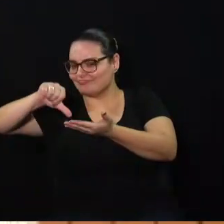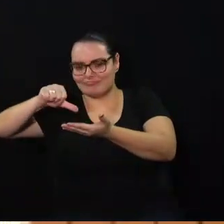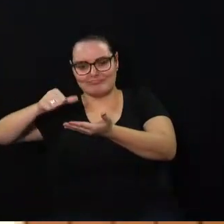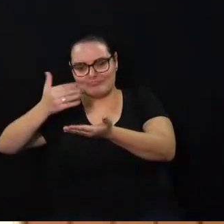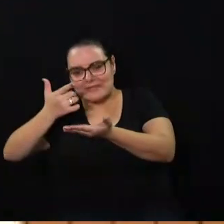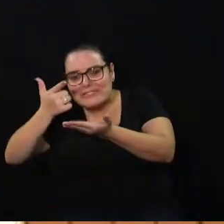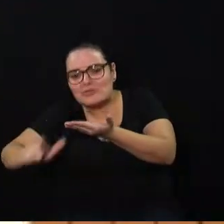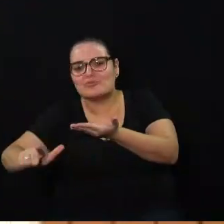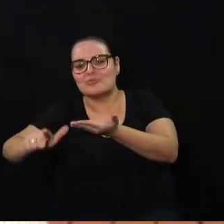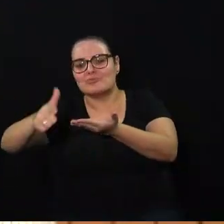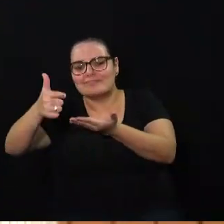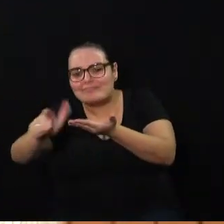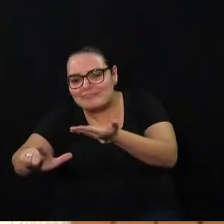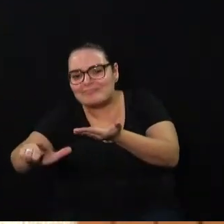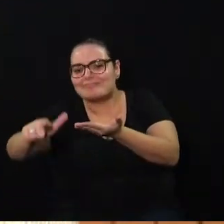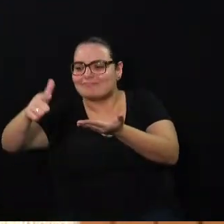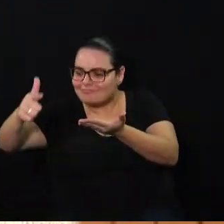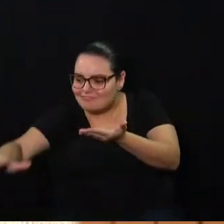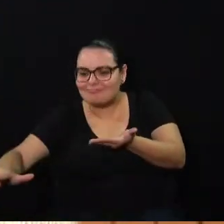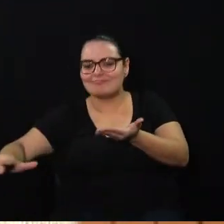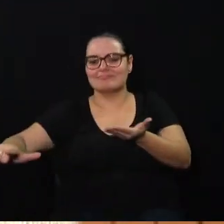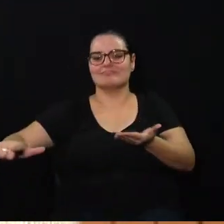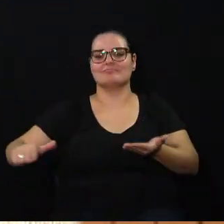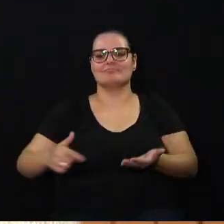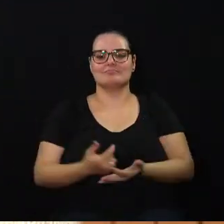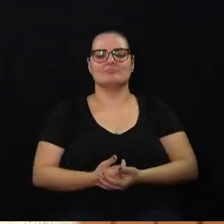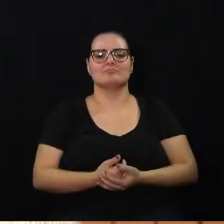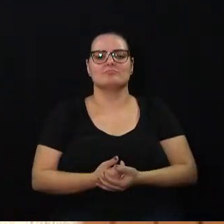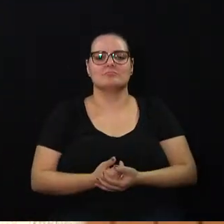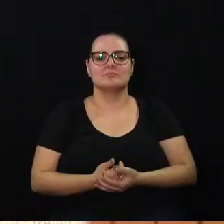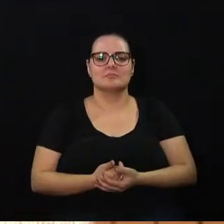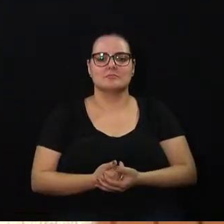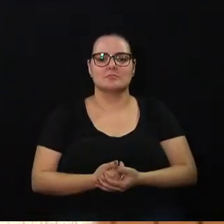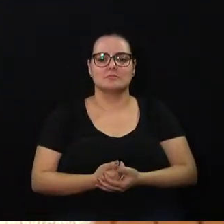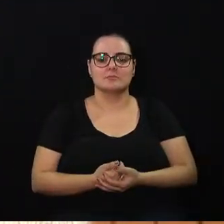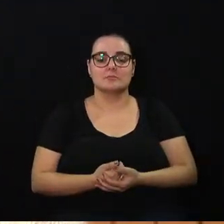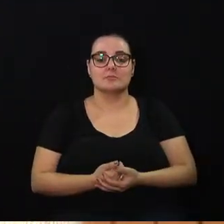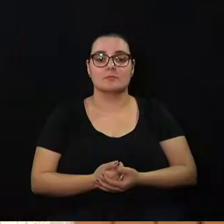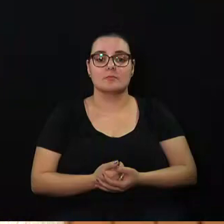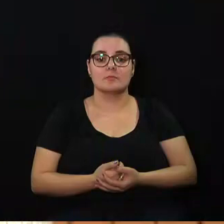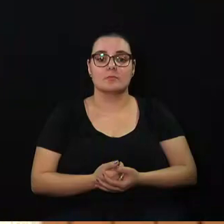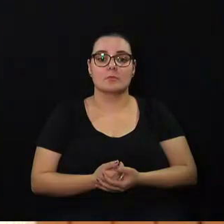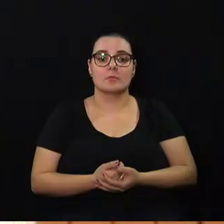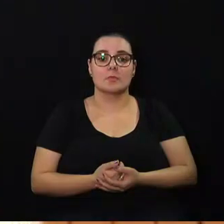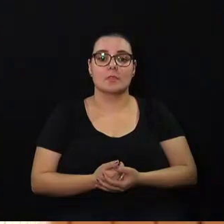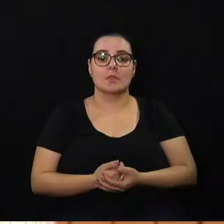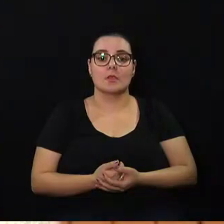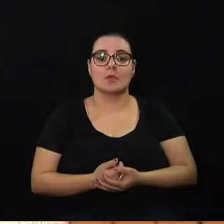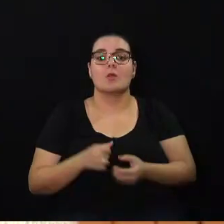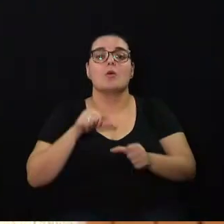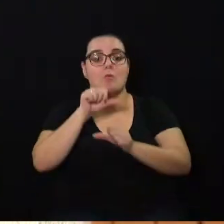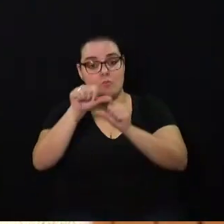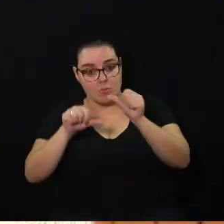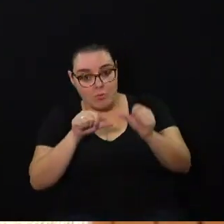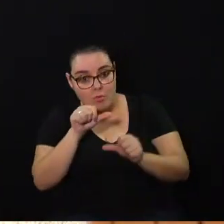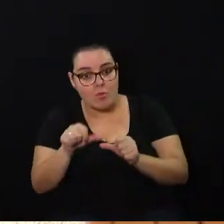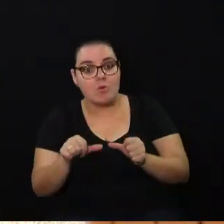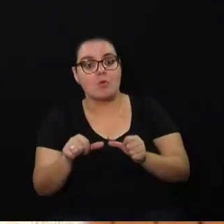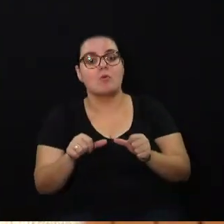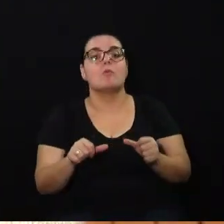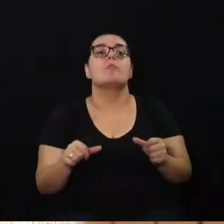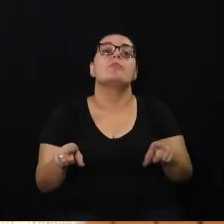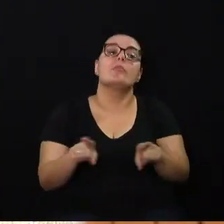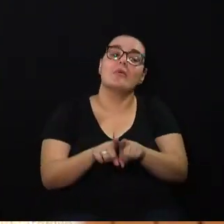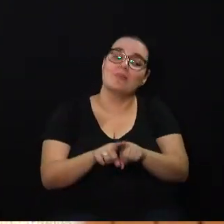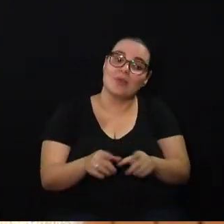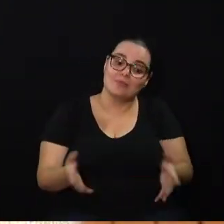no seguimento desse paciente está é eles provocam essas alterações elas provocam prejuízo significativo